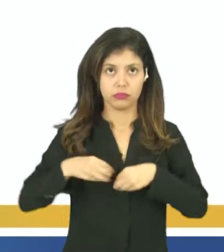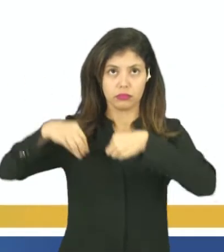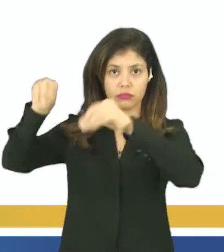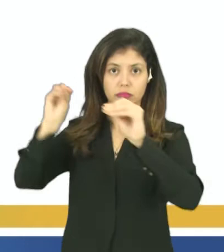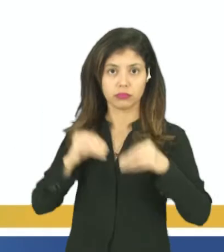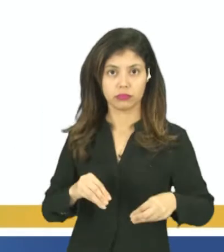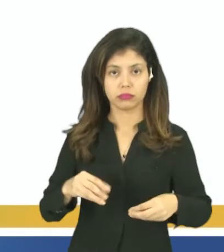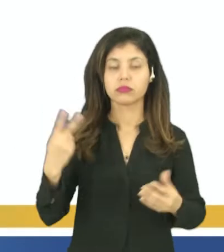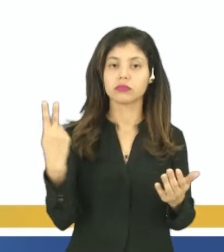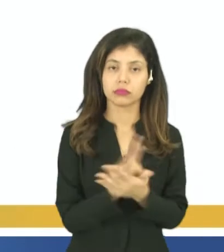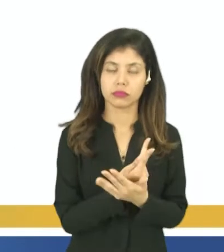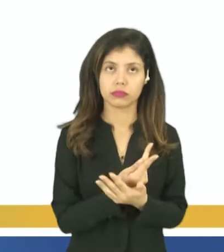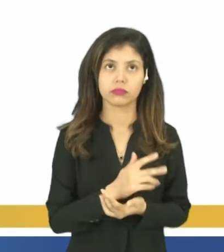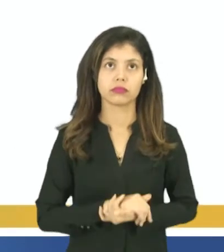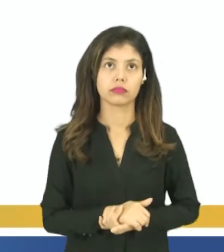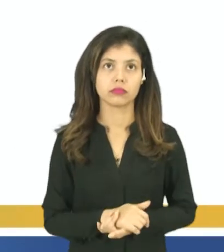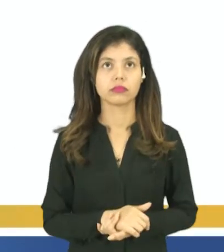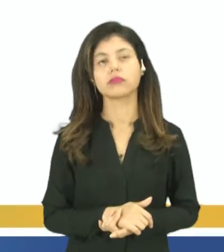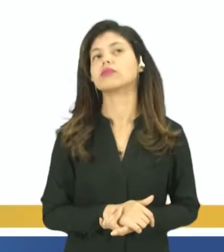imigração ilegal.